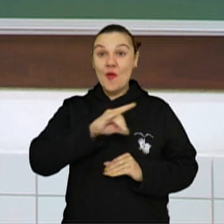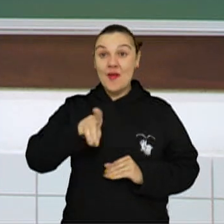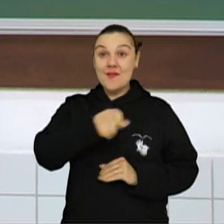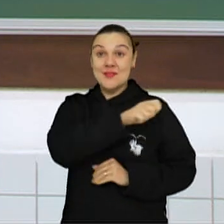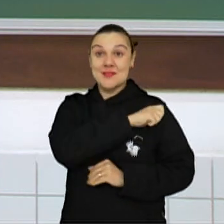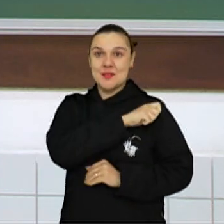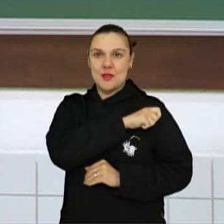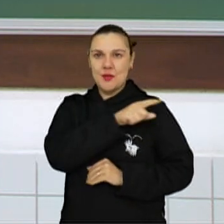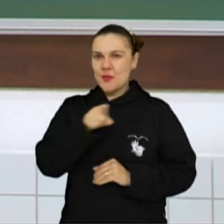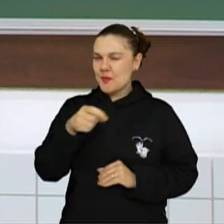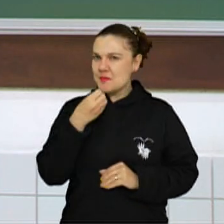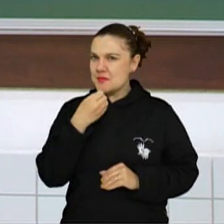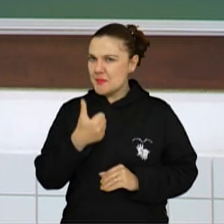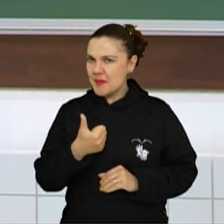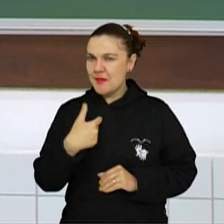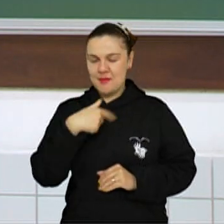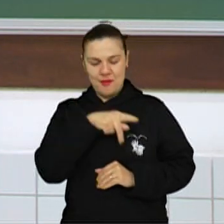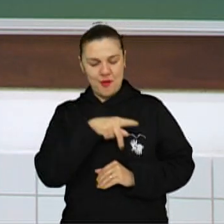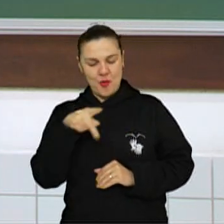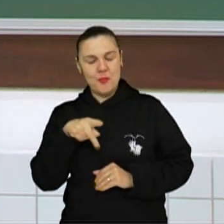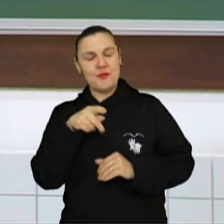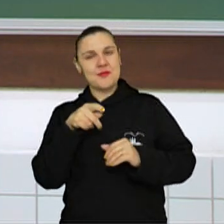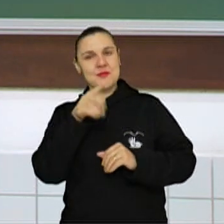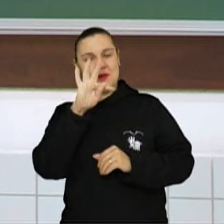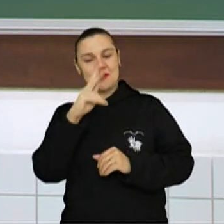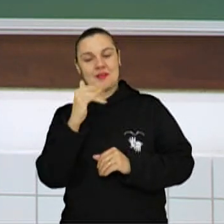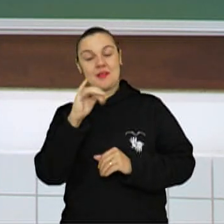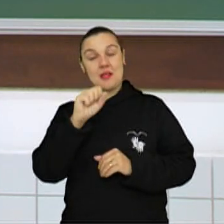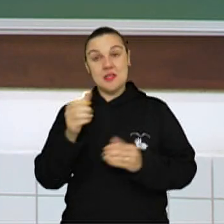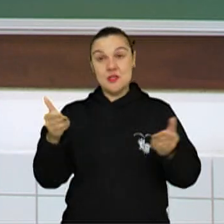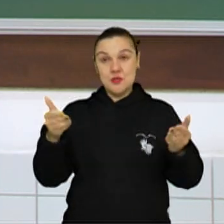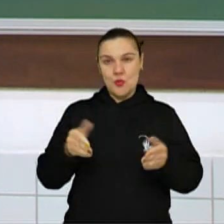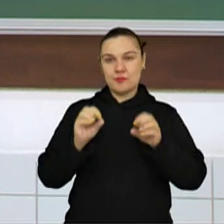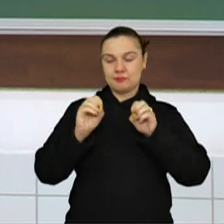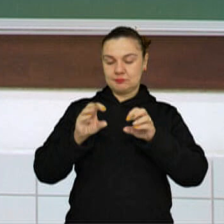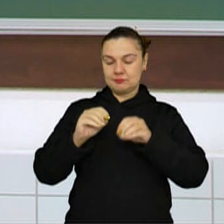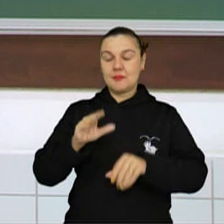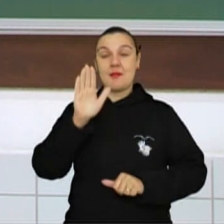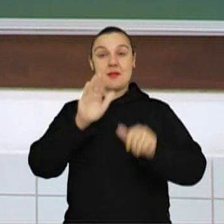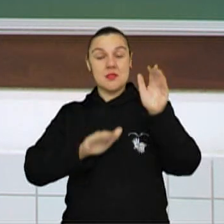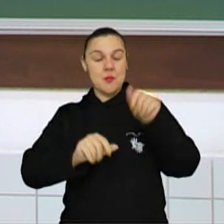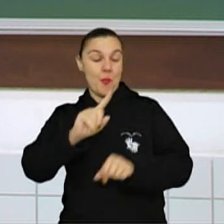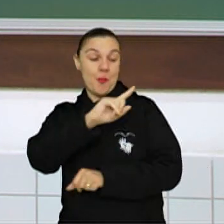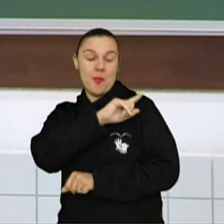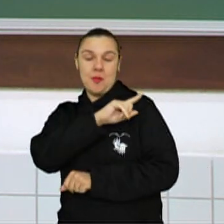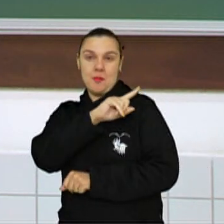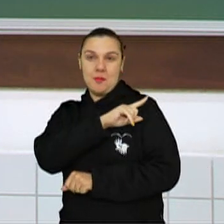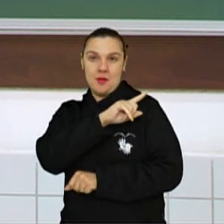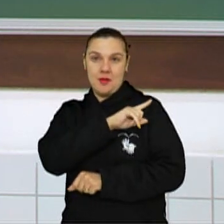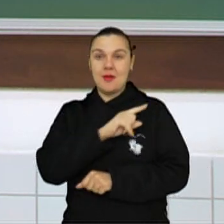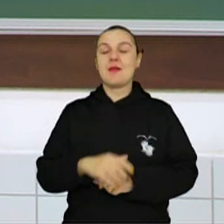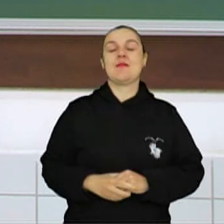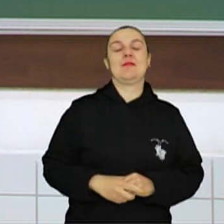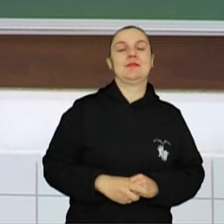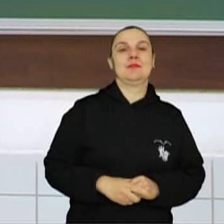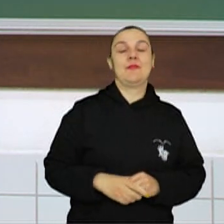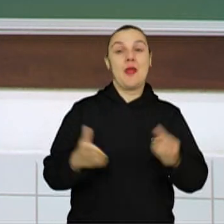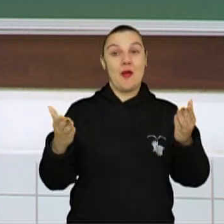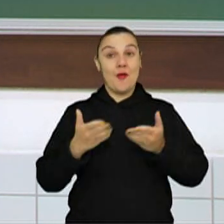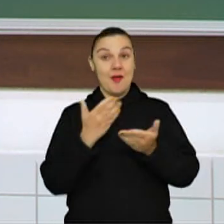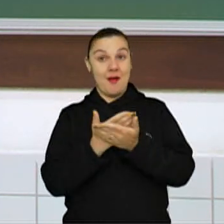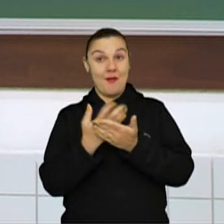Hola estudiantes, ¿cómo están? Yo soy la profesora Thais y vamos a trabajar el español con la primera série de la enseñanza media, la